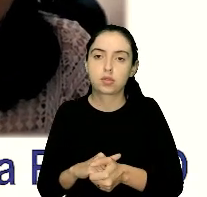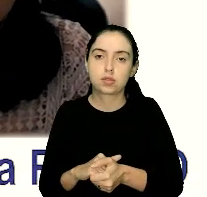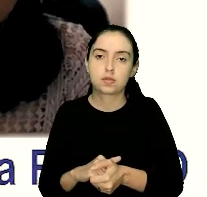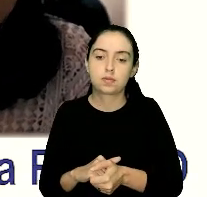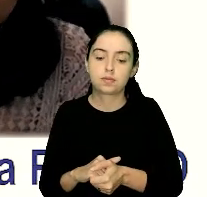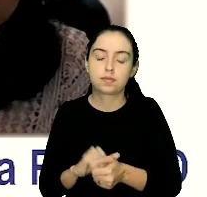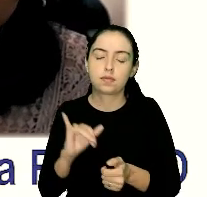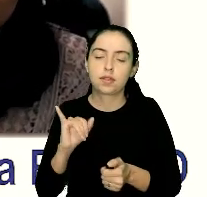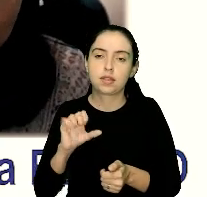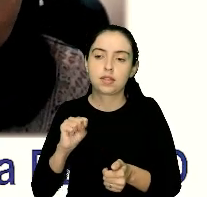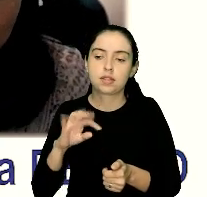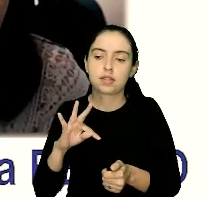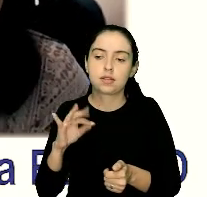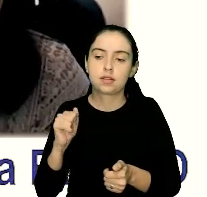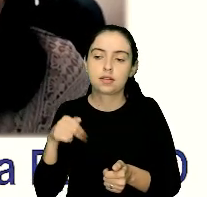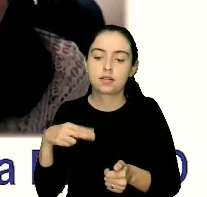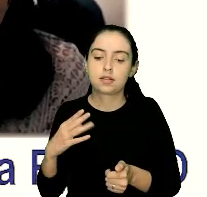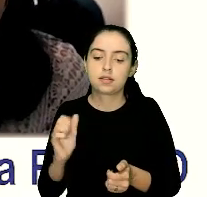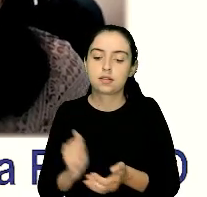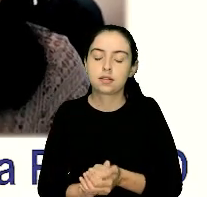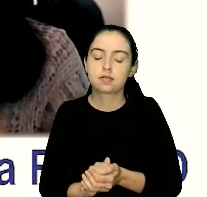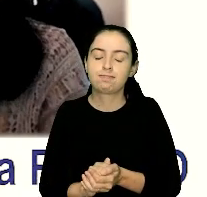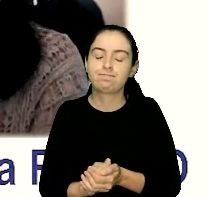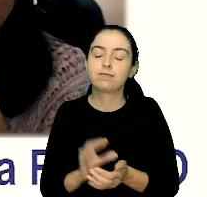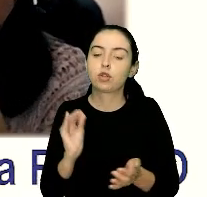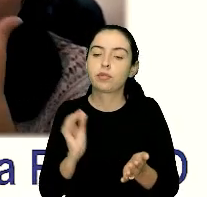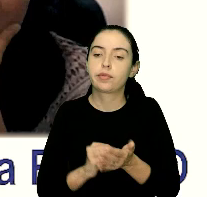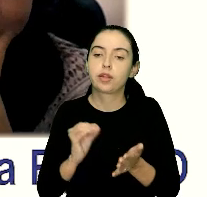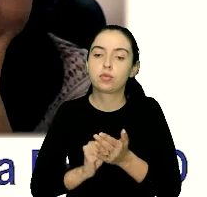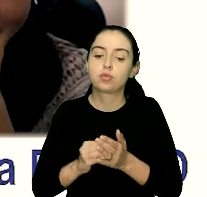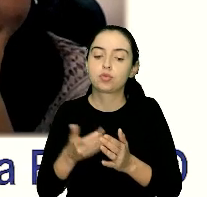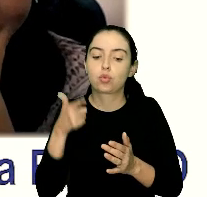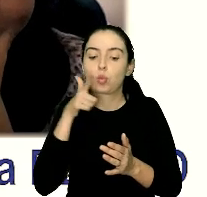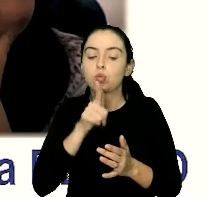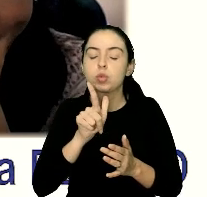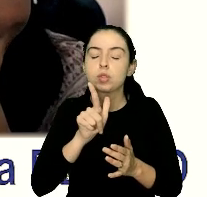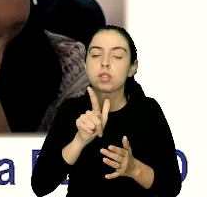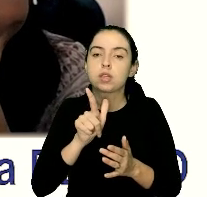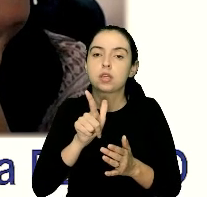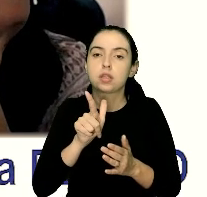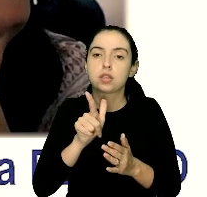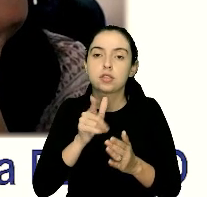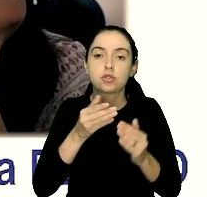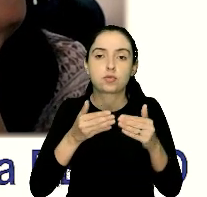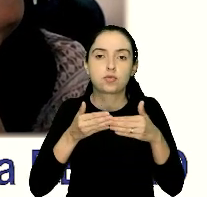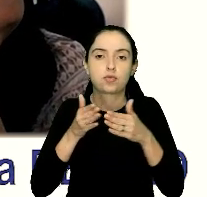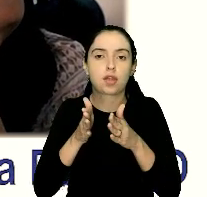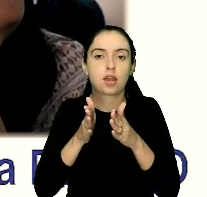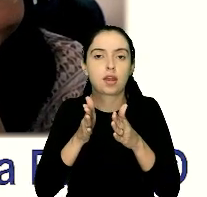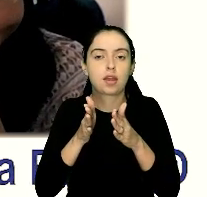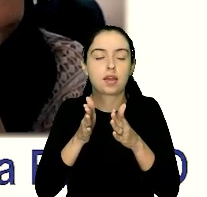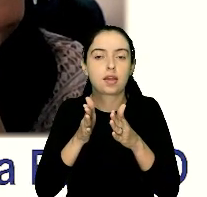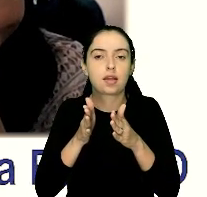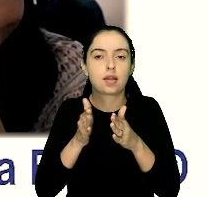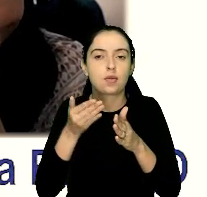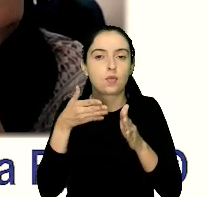ao fato de conseguirem, assim, viabilizar efetivamente